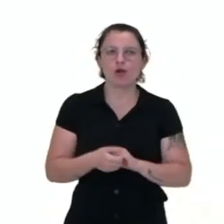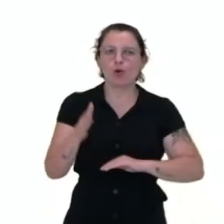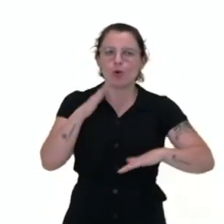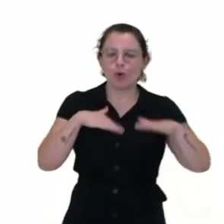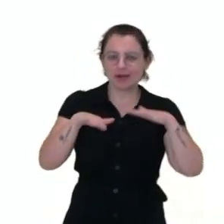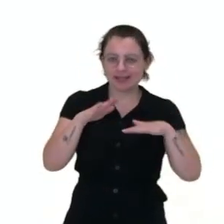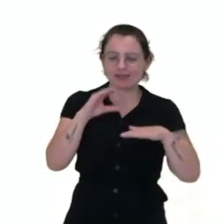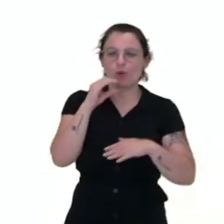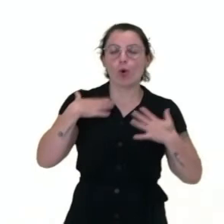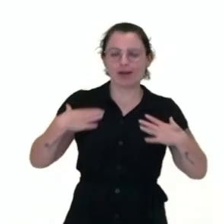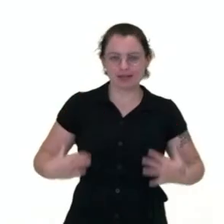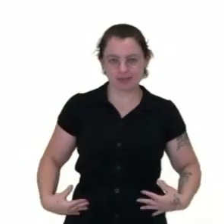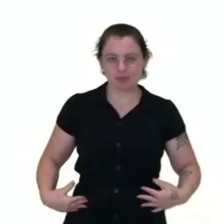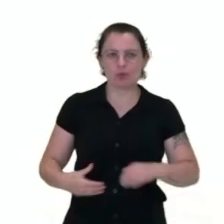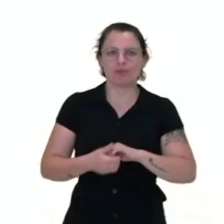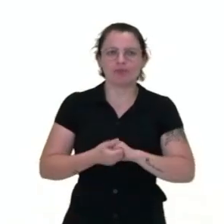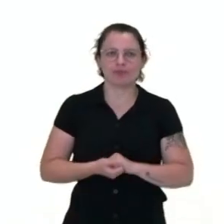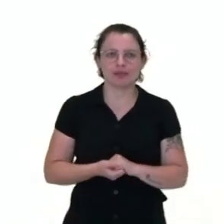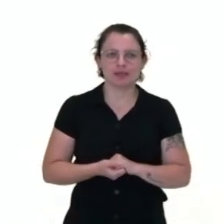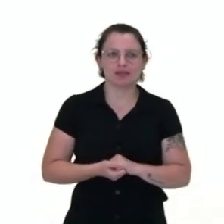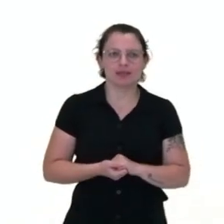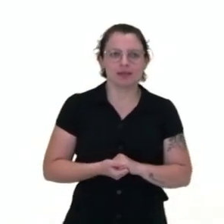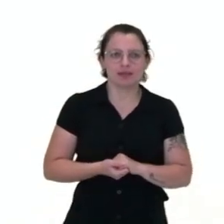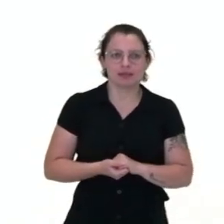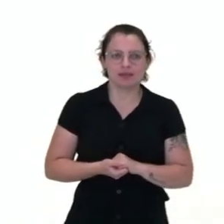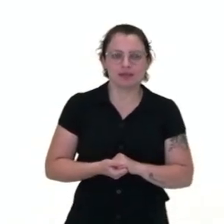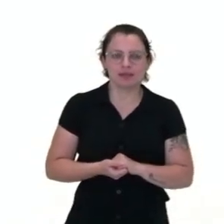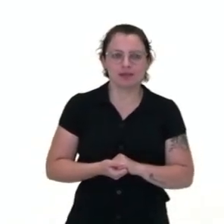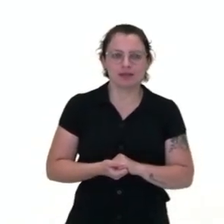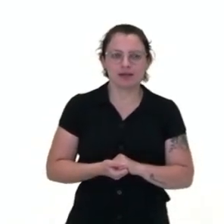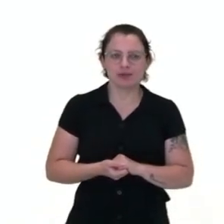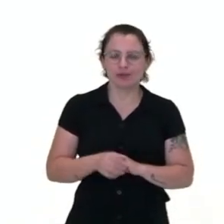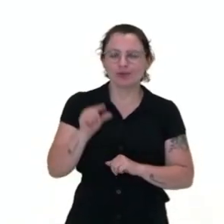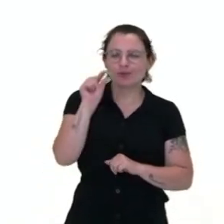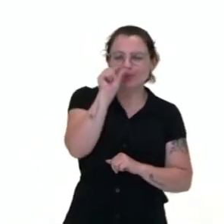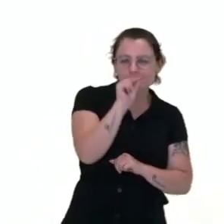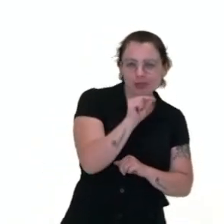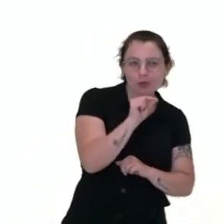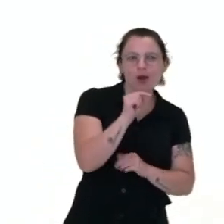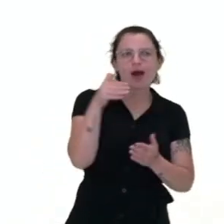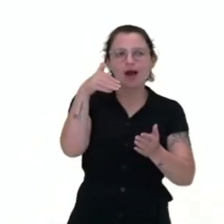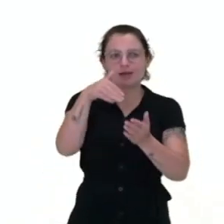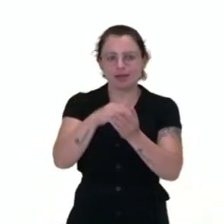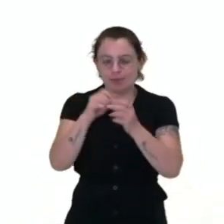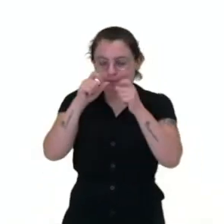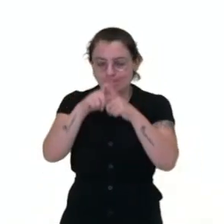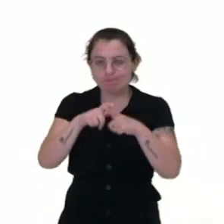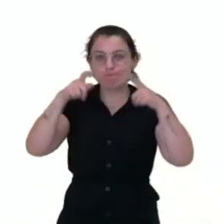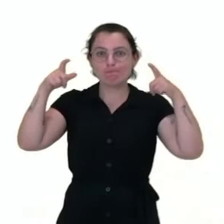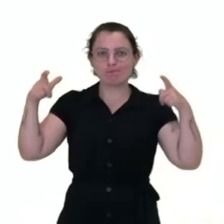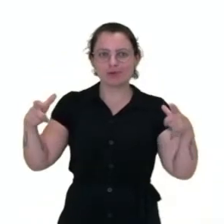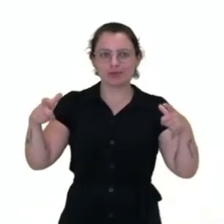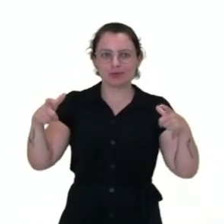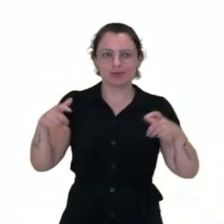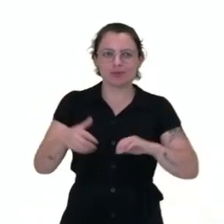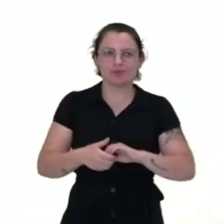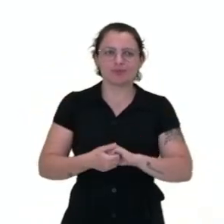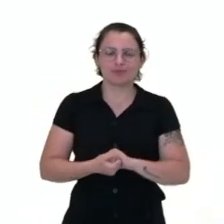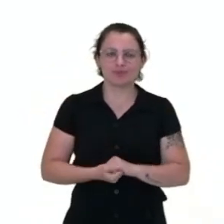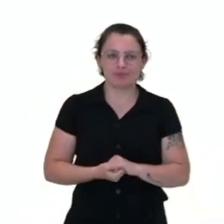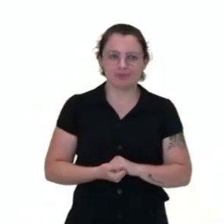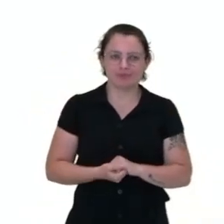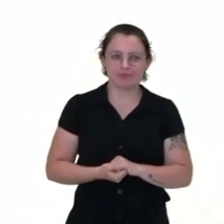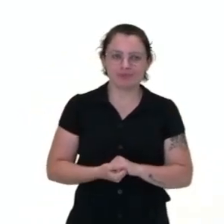sistema e organismo. Isso mesmo. Do micro para o macro, que eu não vejo a olho nu e